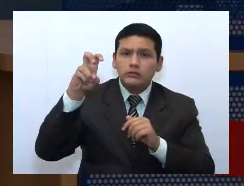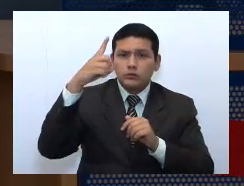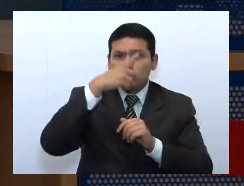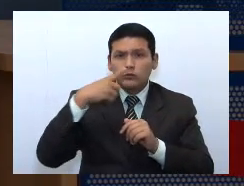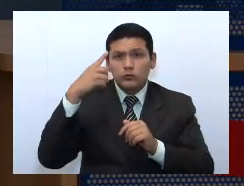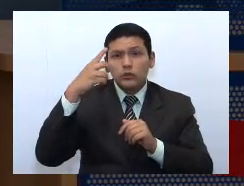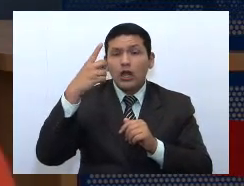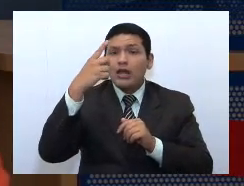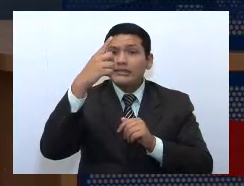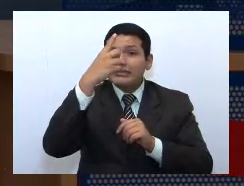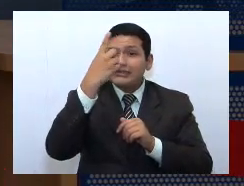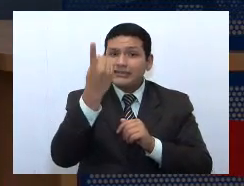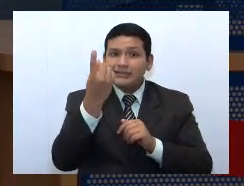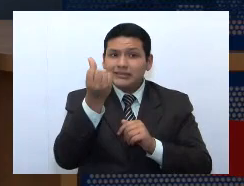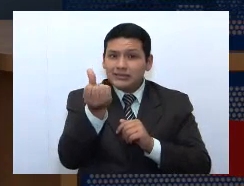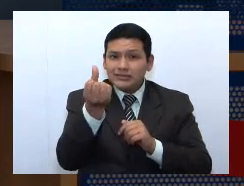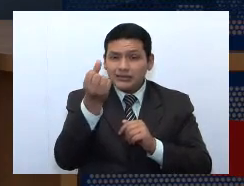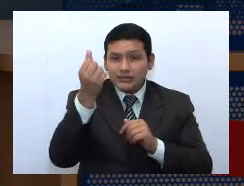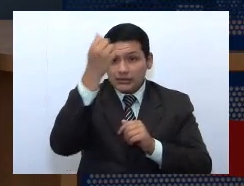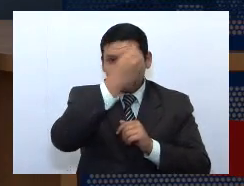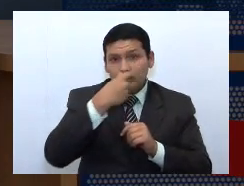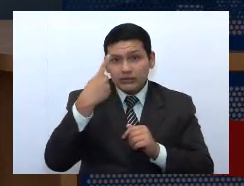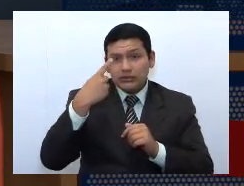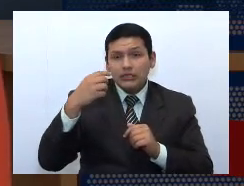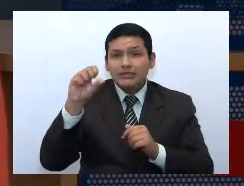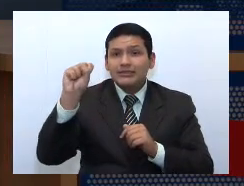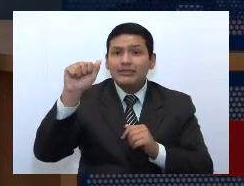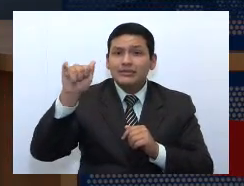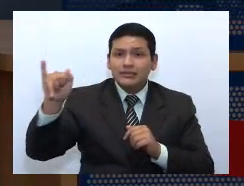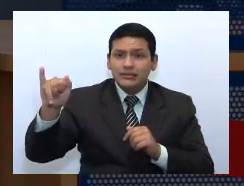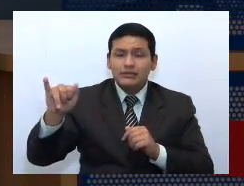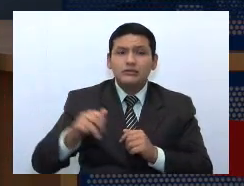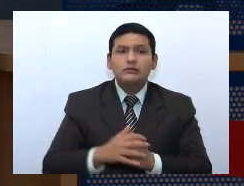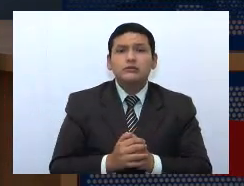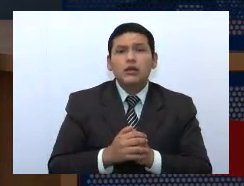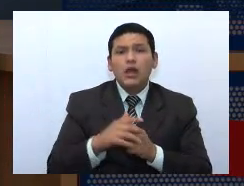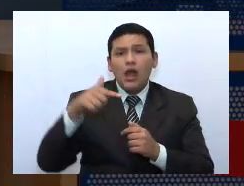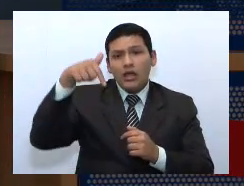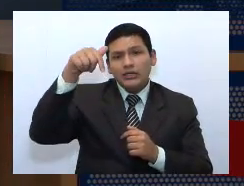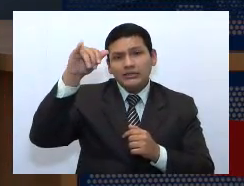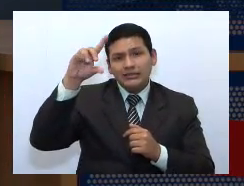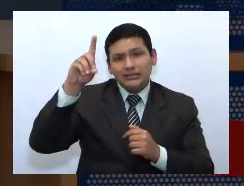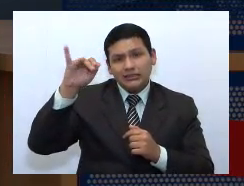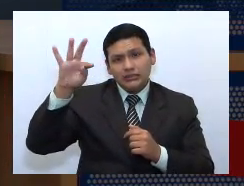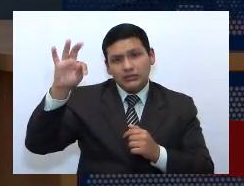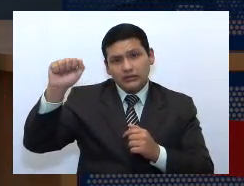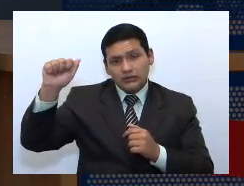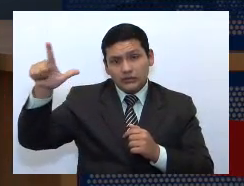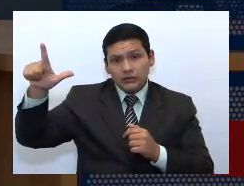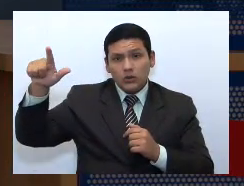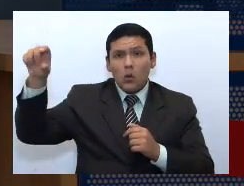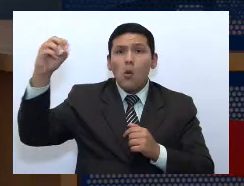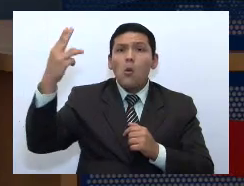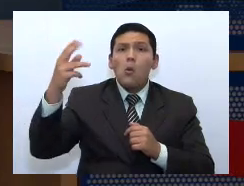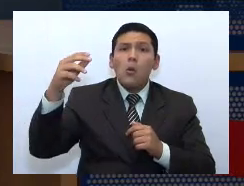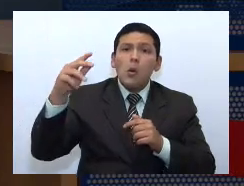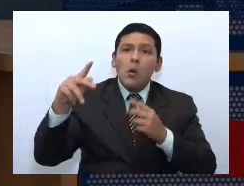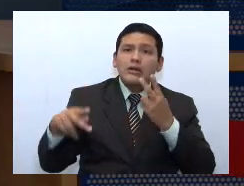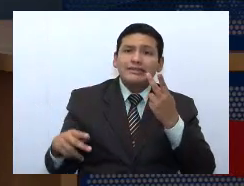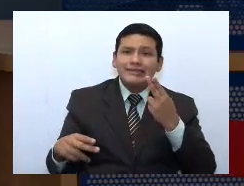IPREF e às 16 horas SAI. Você acompanha a nossa programação pelo canal 7 digital da NET 98 analógico ou pelo